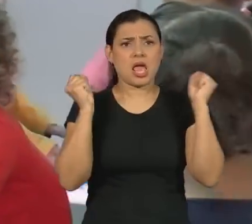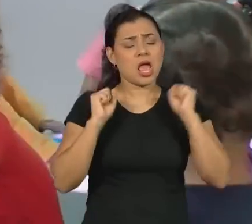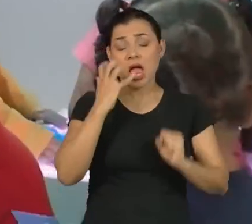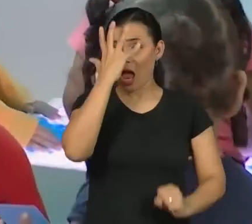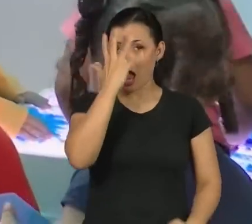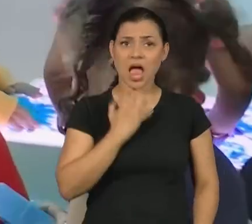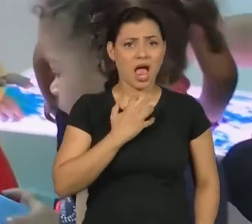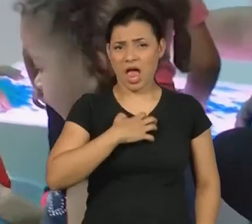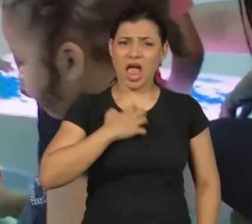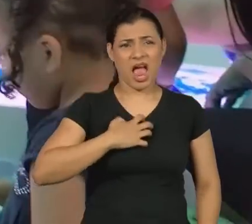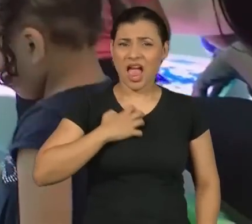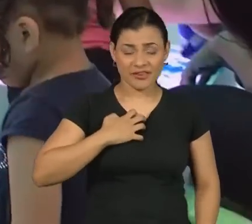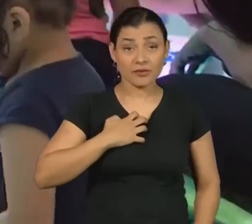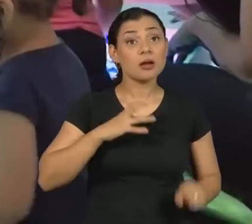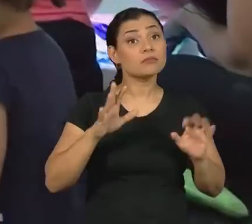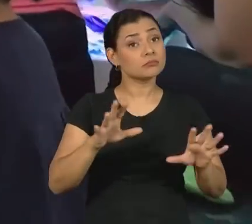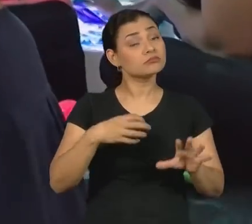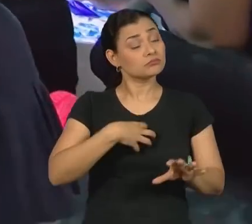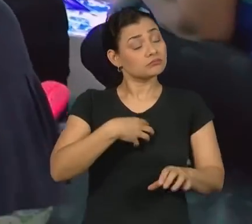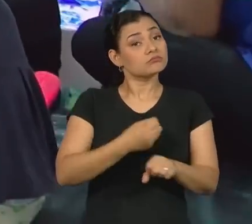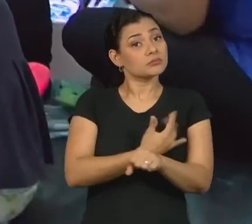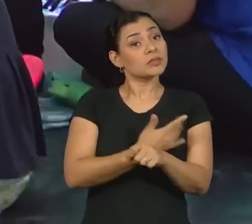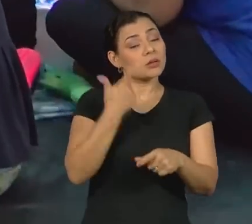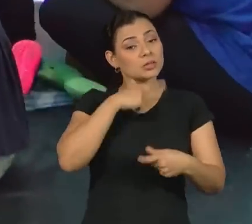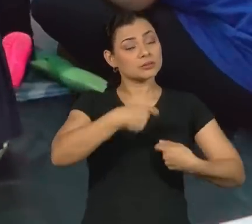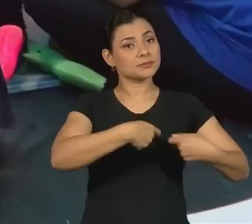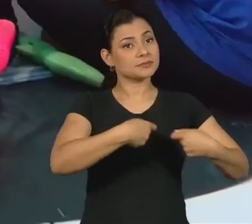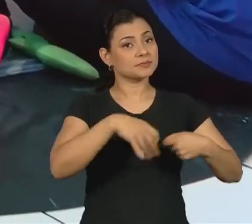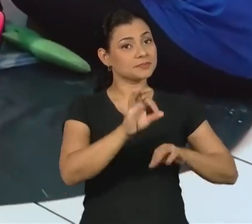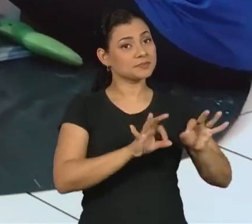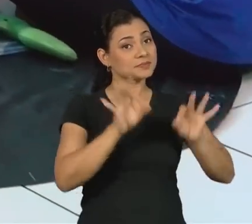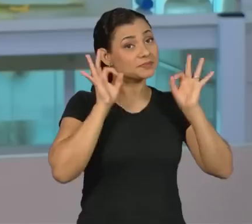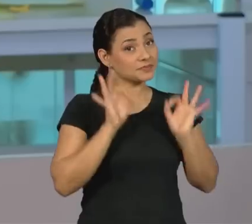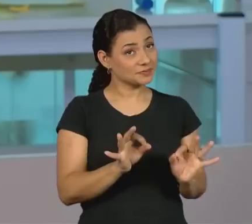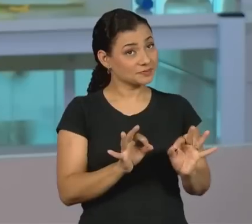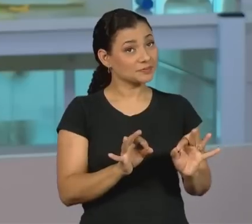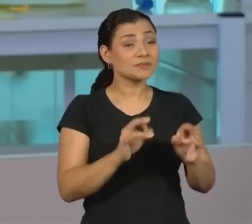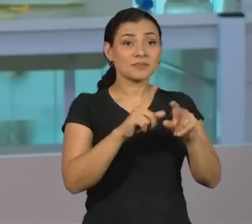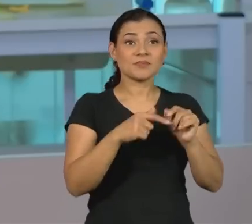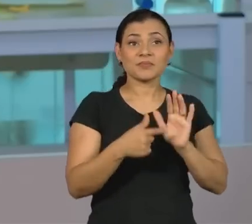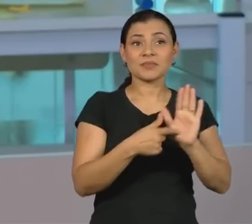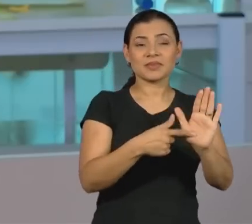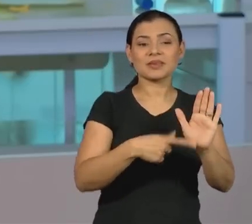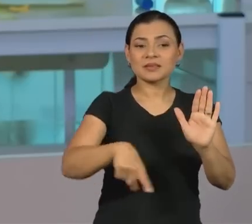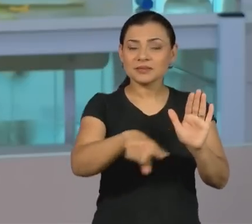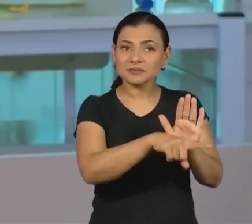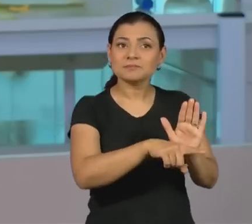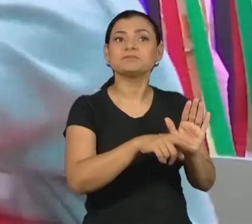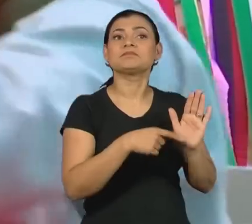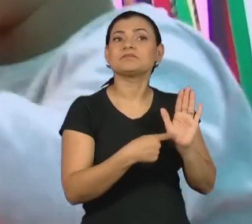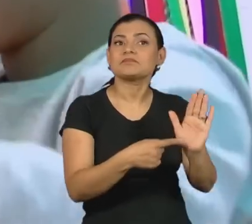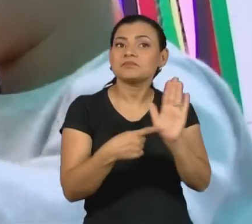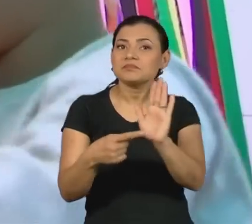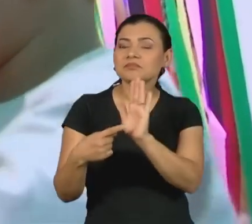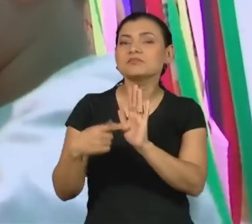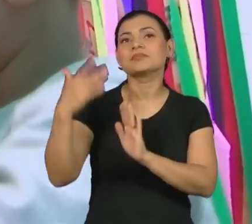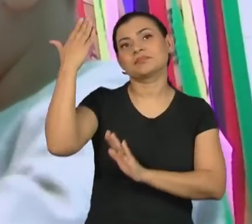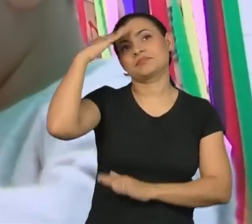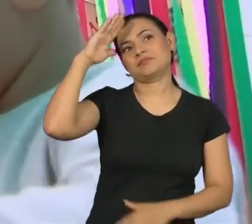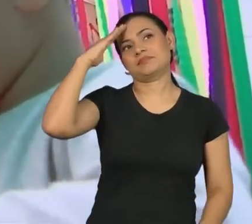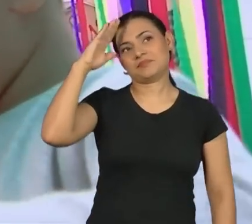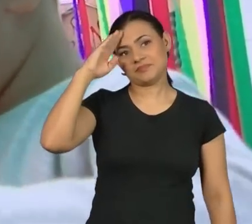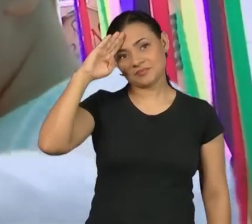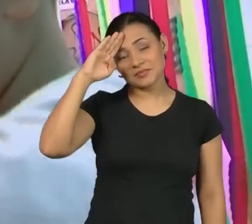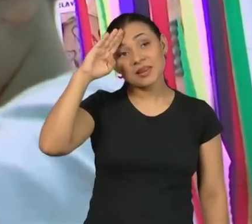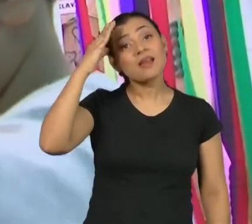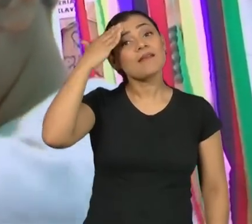tristeza. Ela precisa ser sentida para a gente poder administrar isso. Ali a gente consegue trabalhar em cima delas. Que as professoras